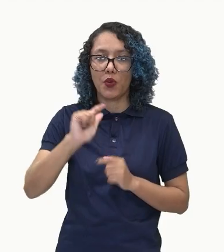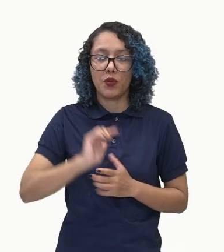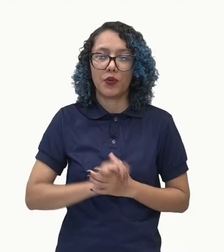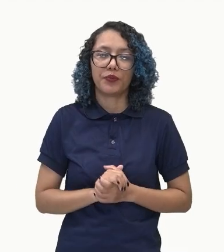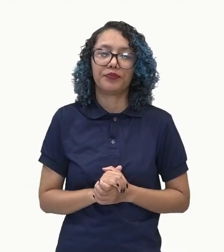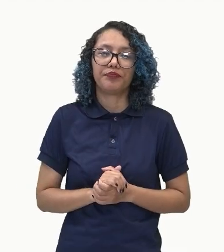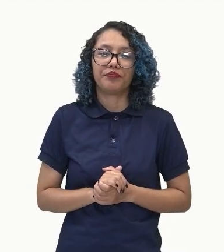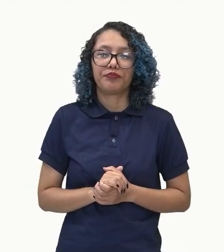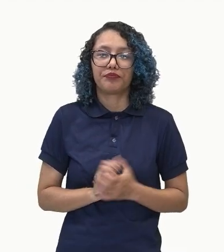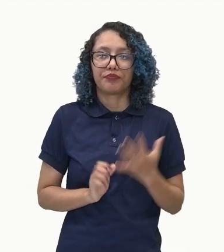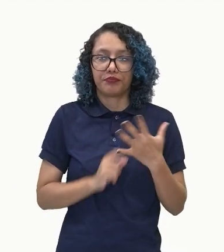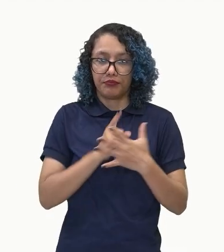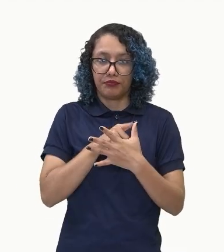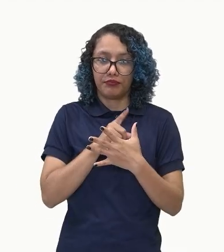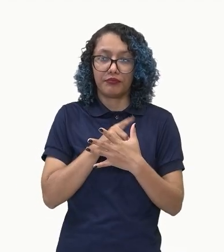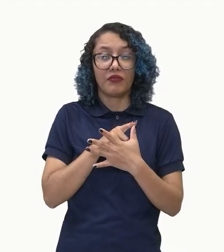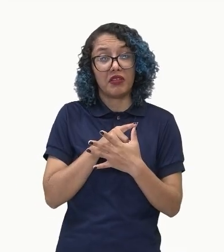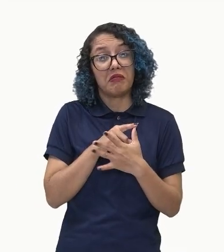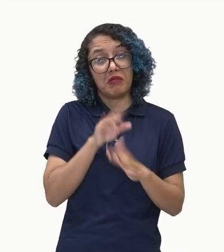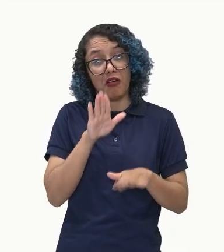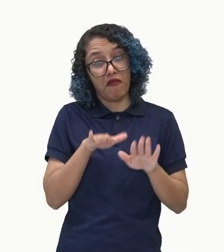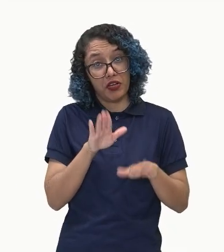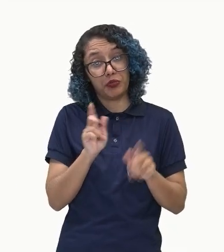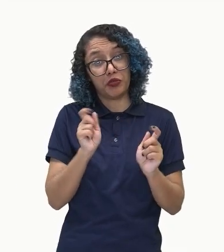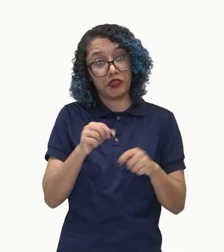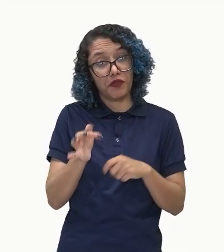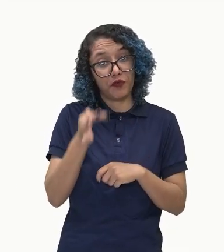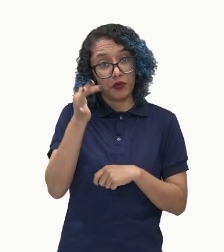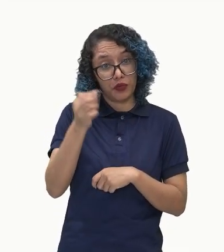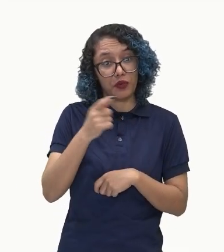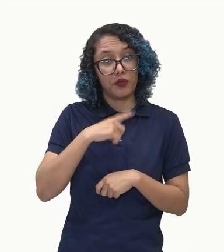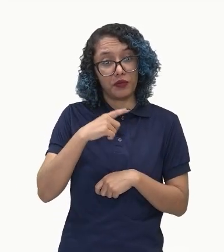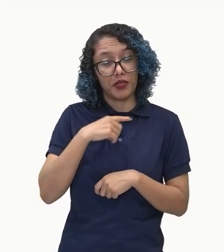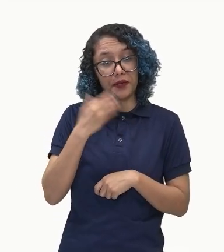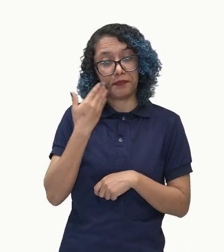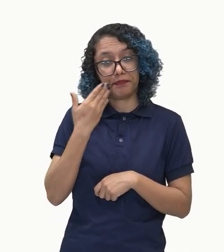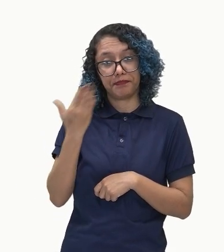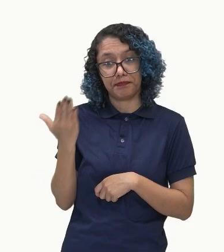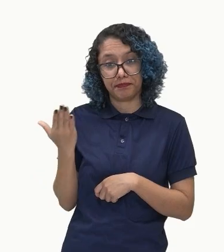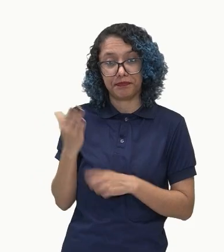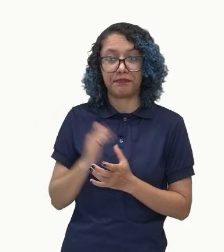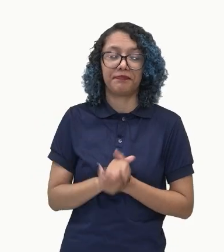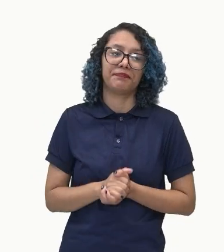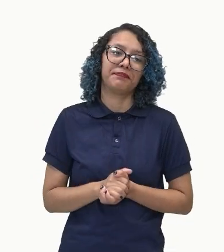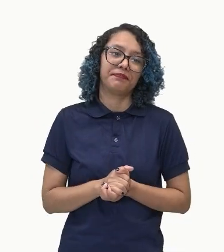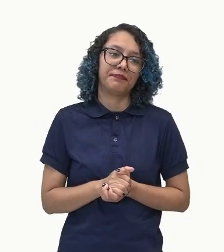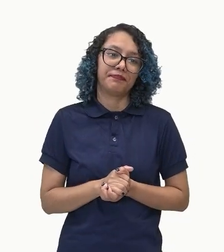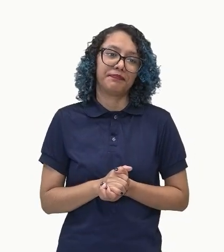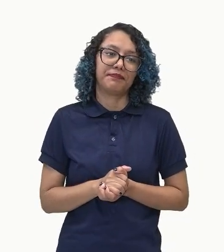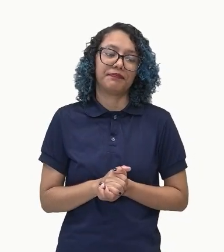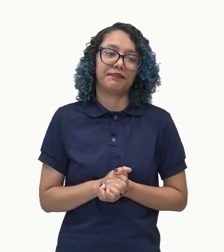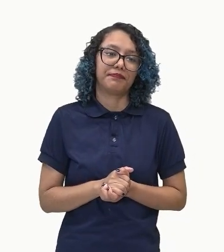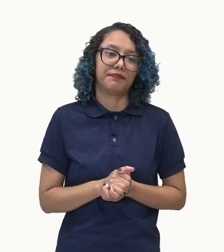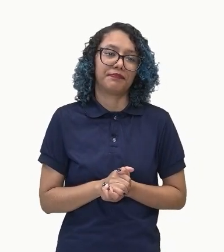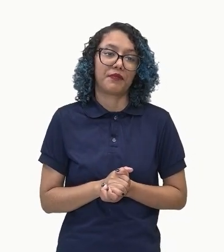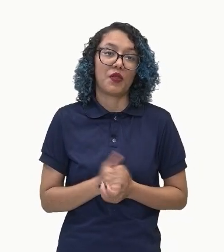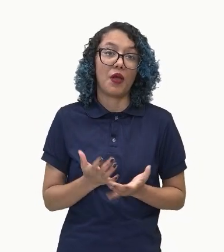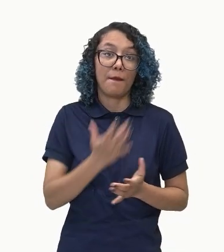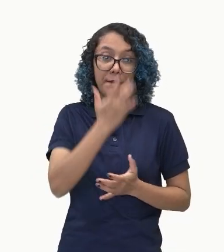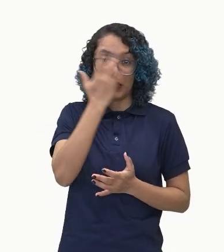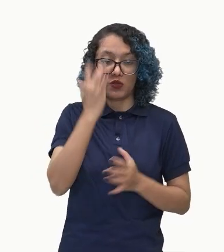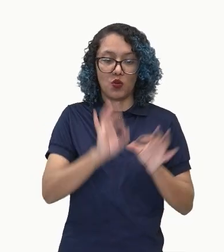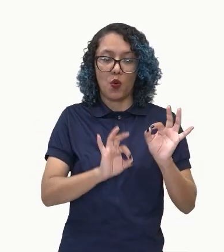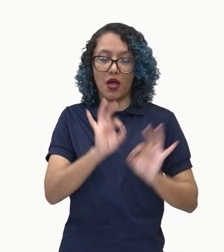né, a gente supõe que haverá no futuro será essa, Smart City Planner. Então, planejador, né, aquele